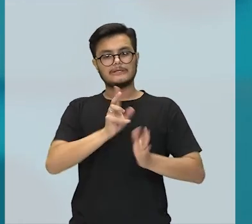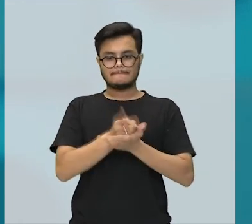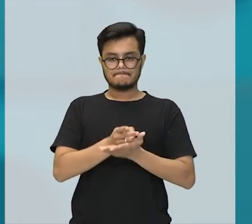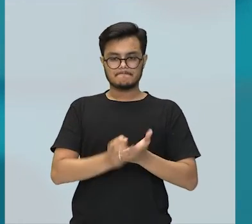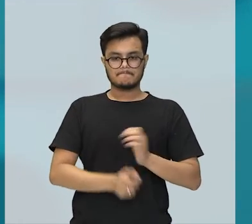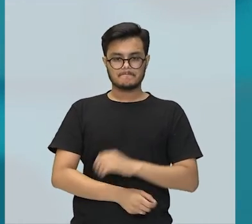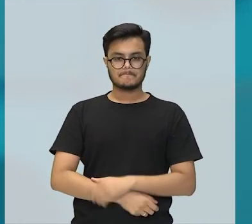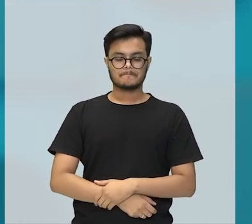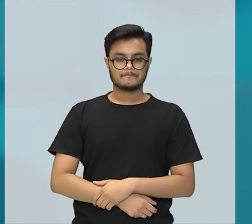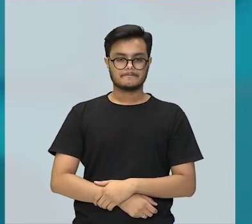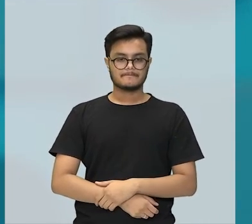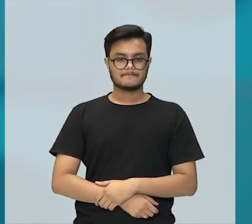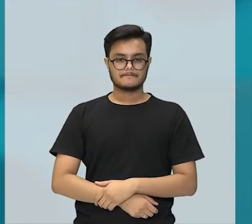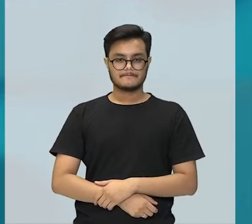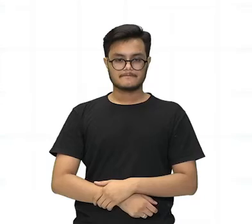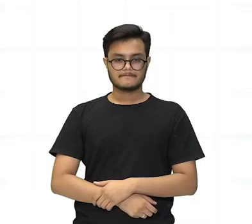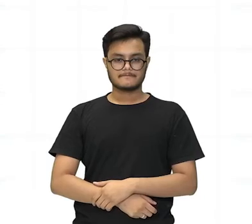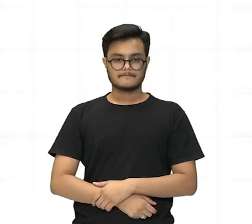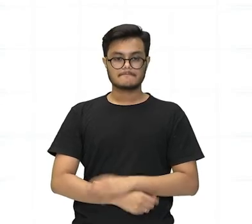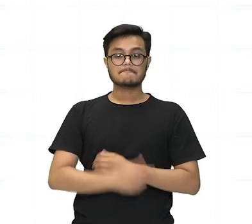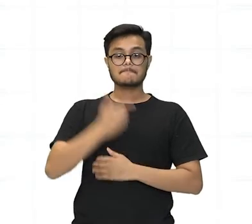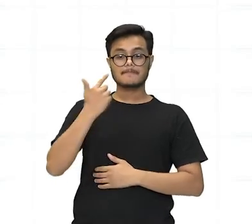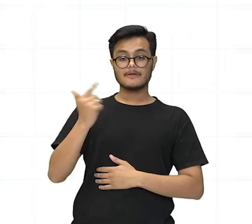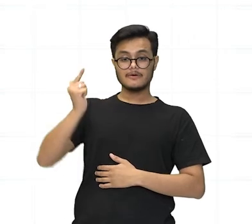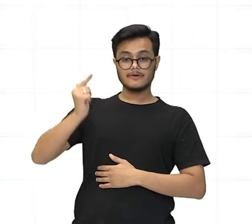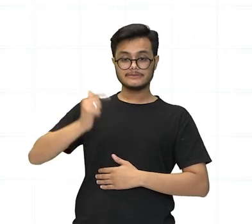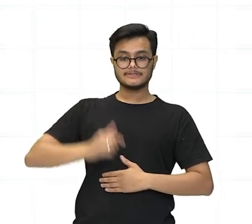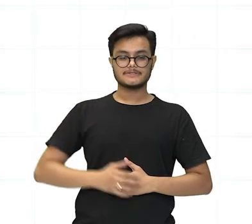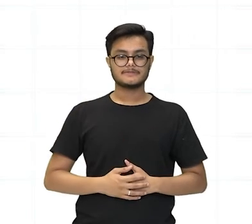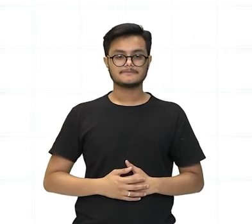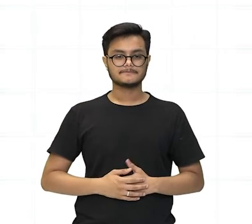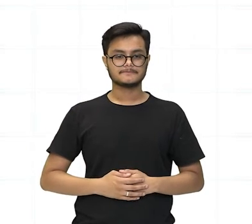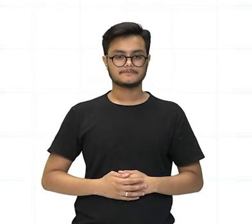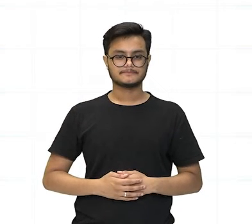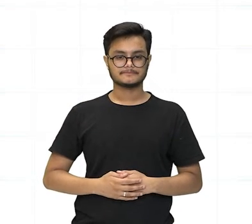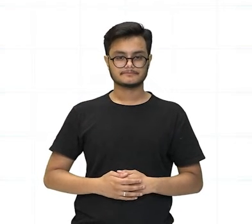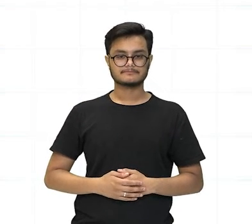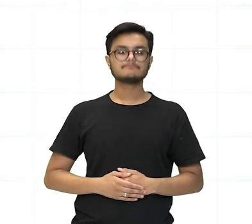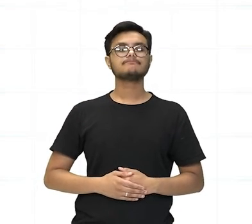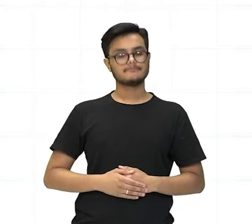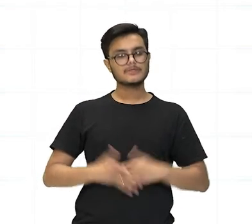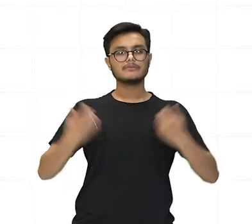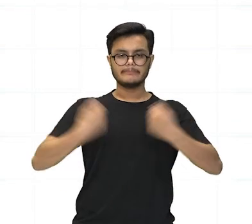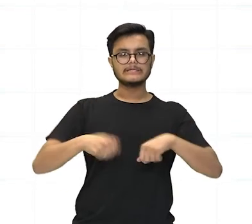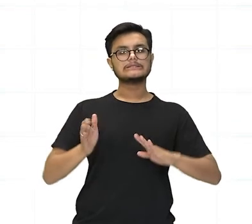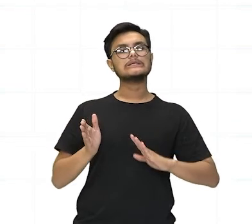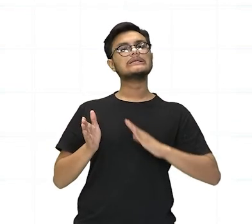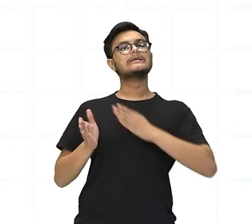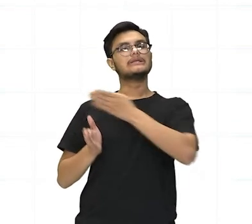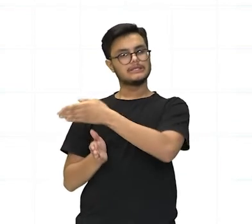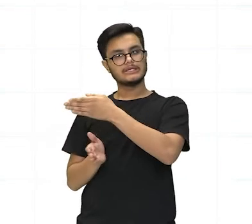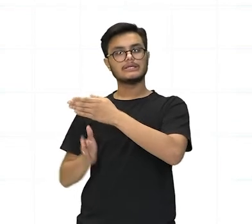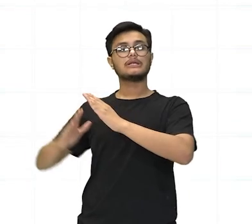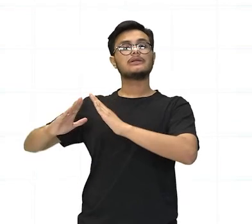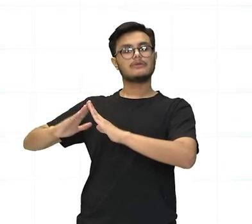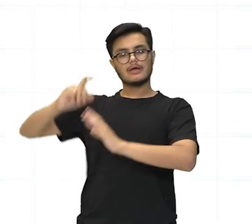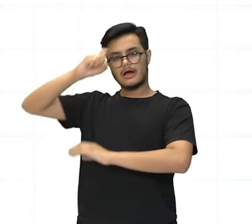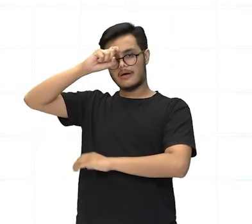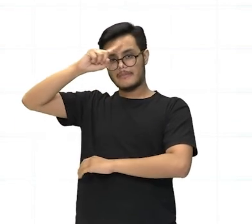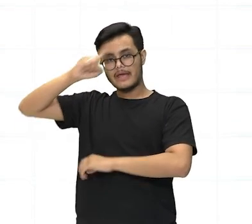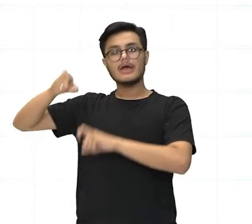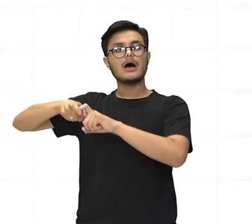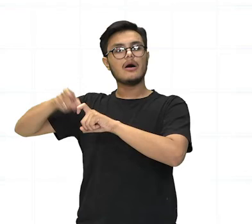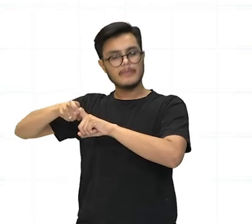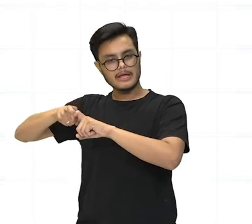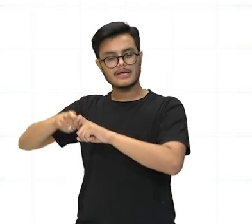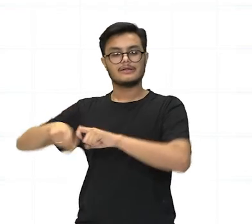tá certo? Outras dicas, vamos prosseguir? Procure ajuda médica se surgirem sinais de